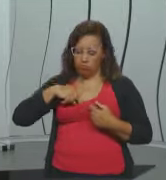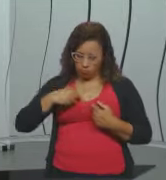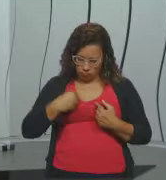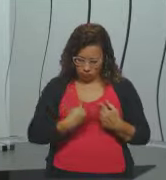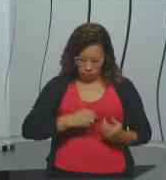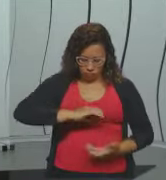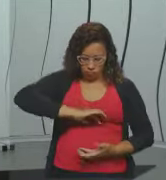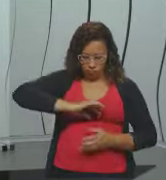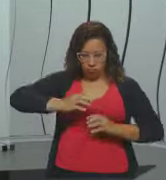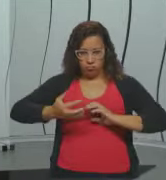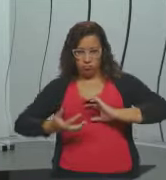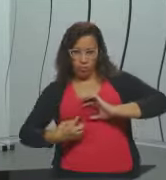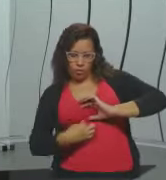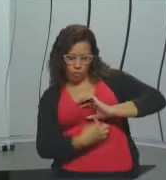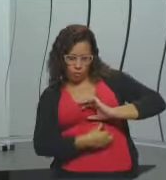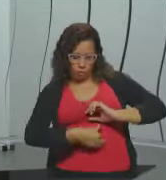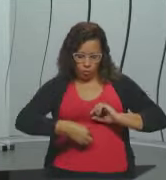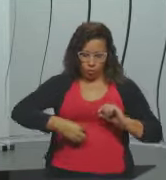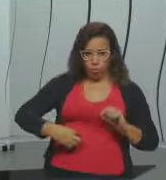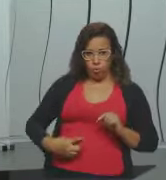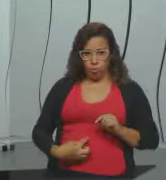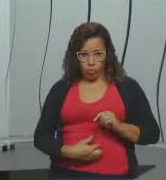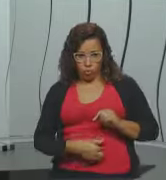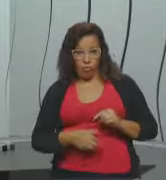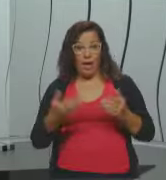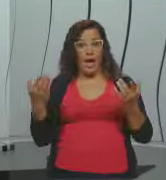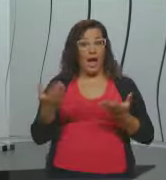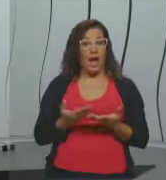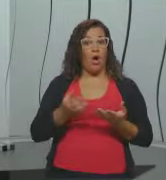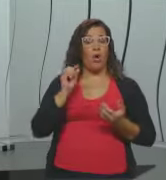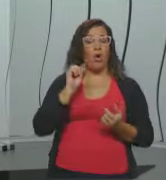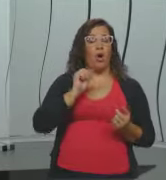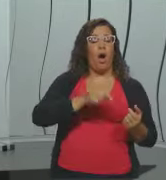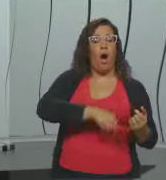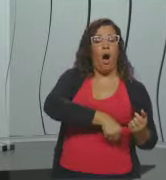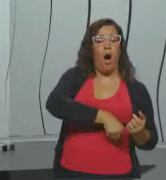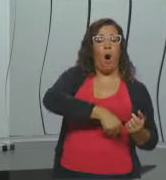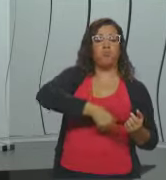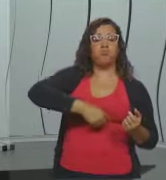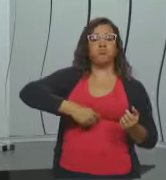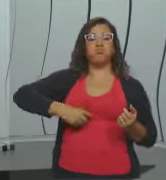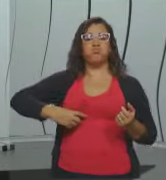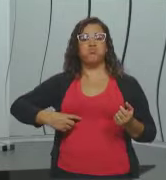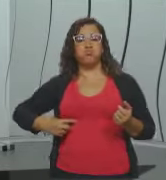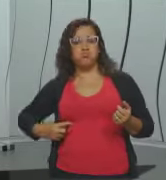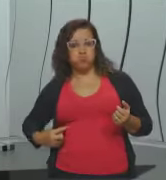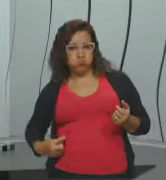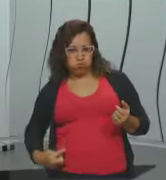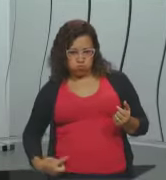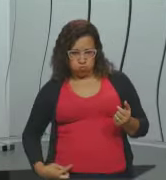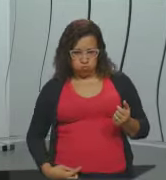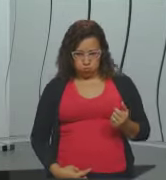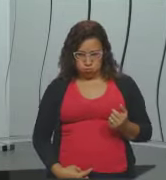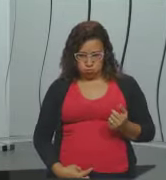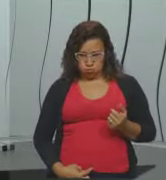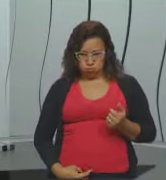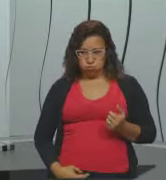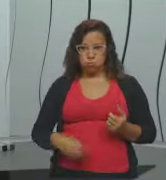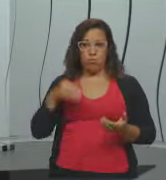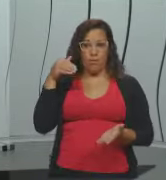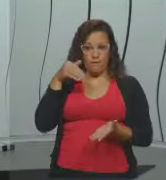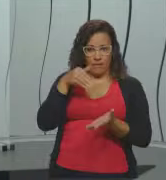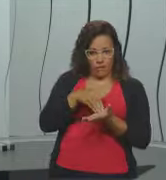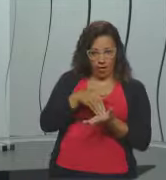no nosso corpo. Estamos falando do intestino grosso. Ele é considerado, então, a porção final do sistema